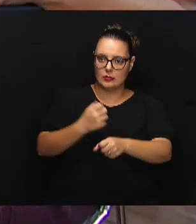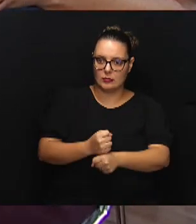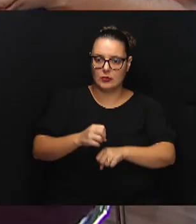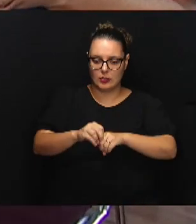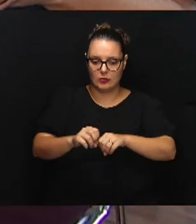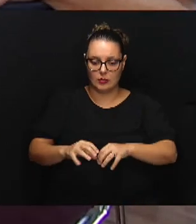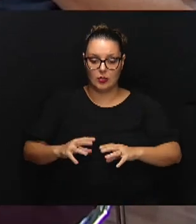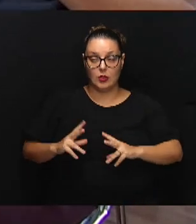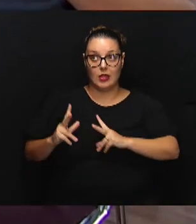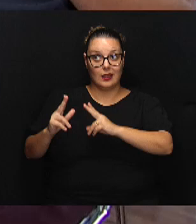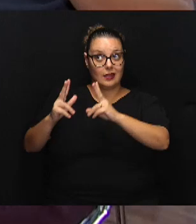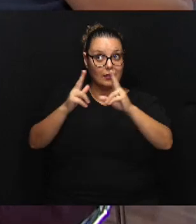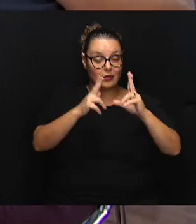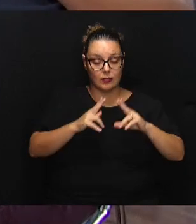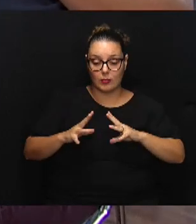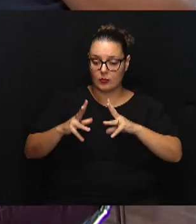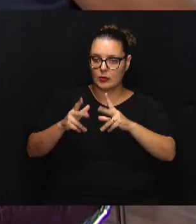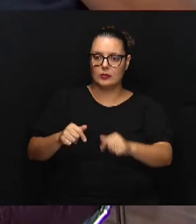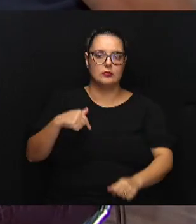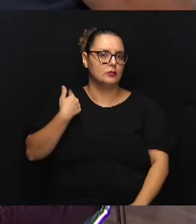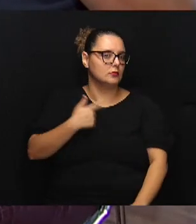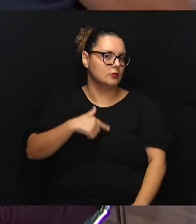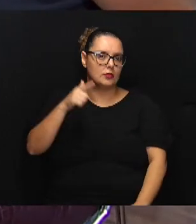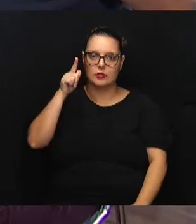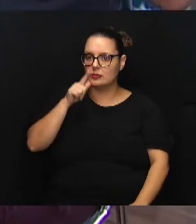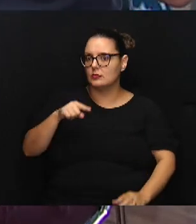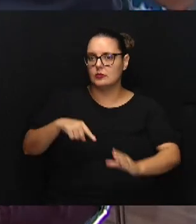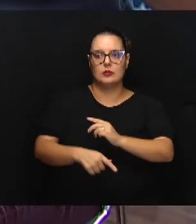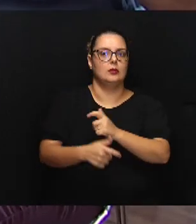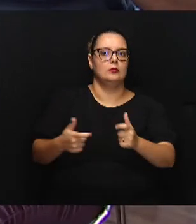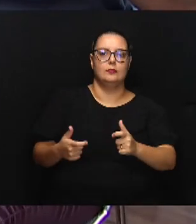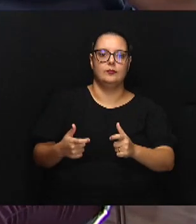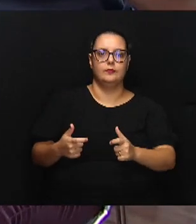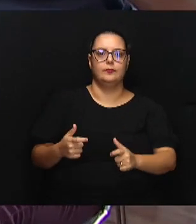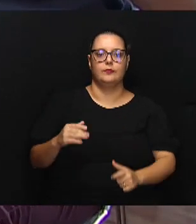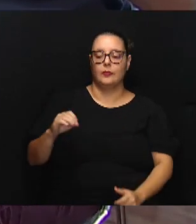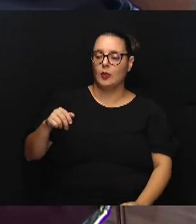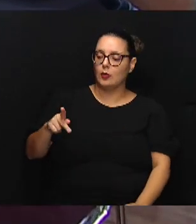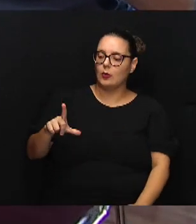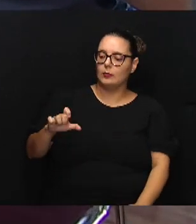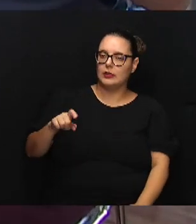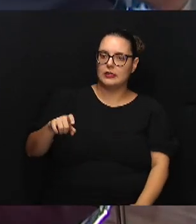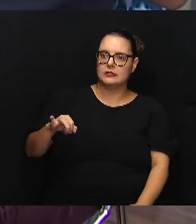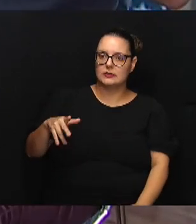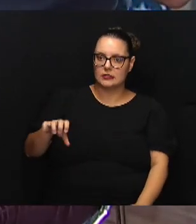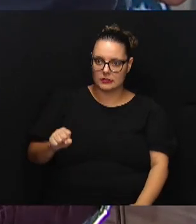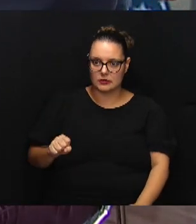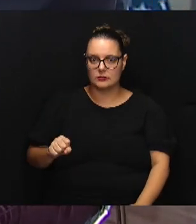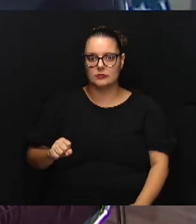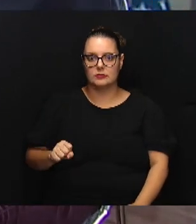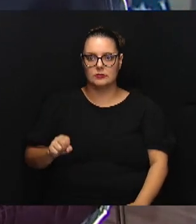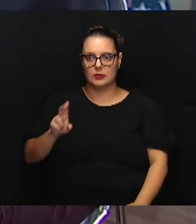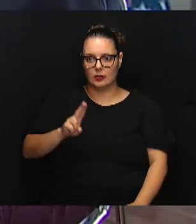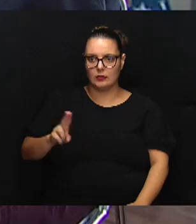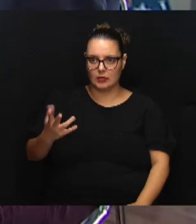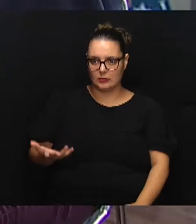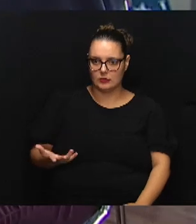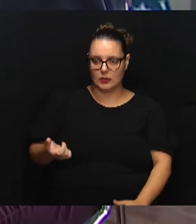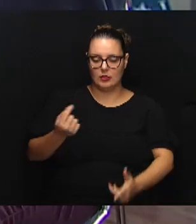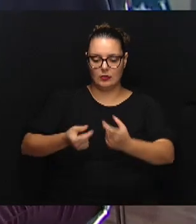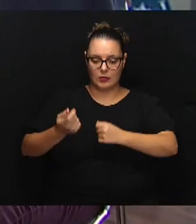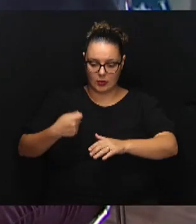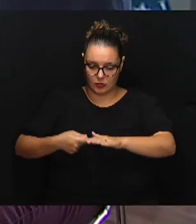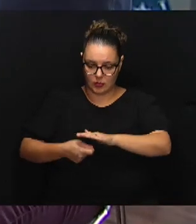para todos, a gente não vai conseguir avançar em complexização da aprendizagem, né? Então, investir na